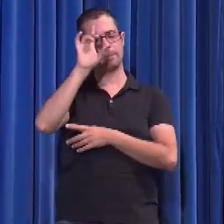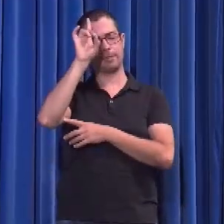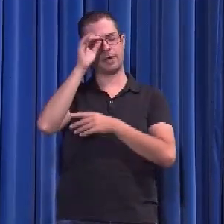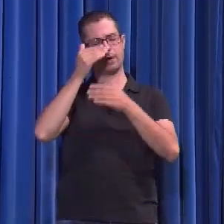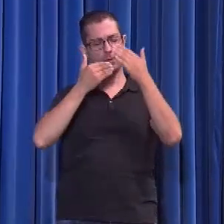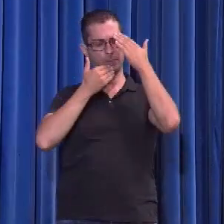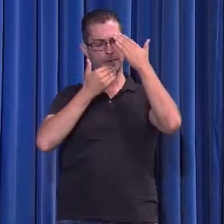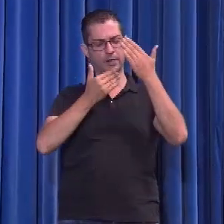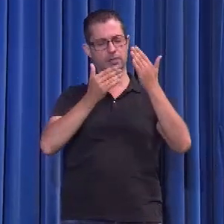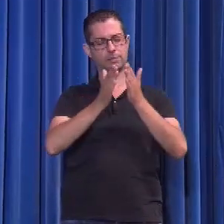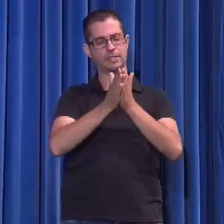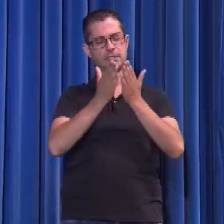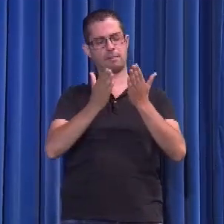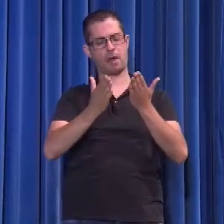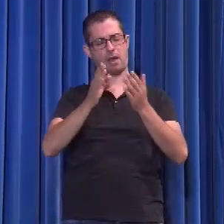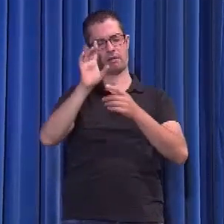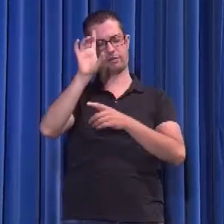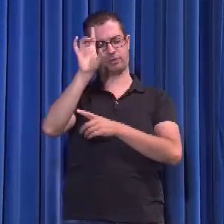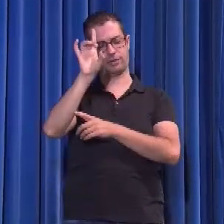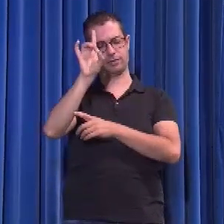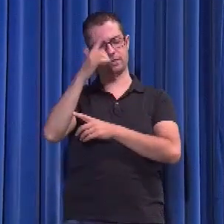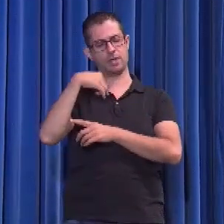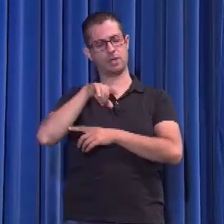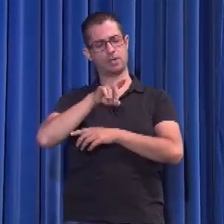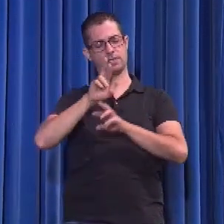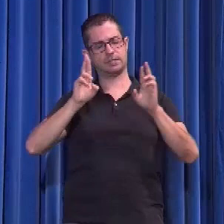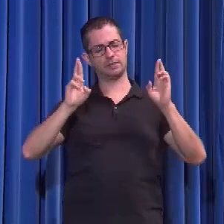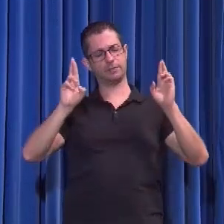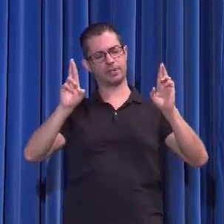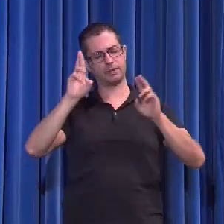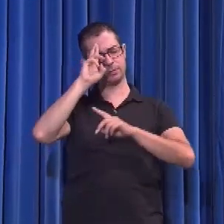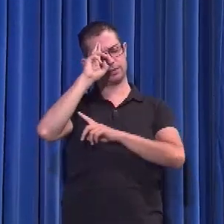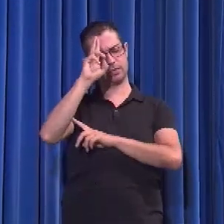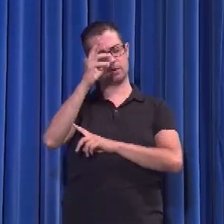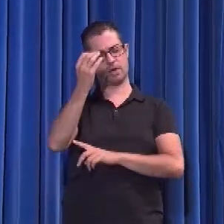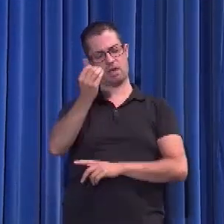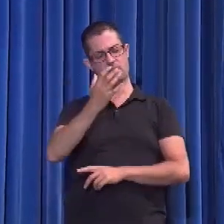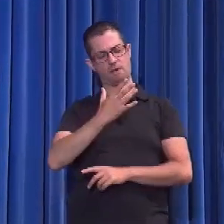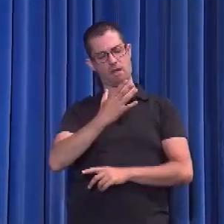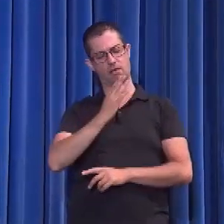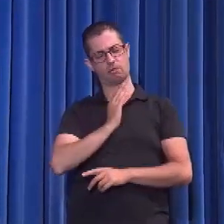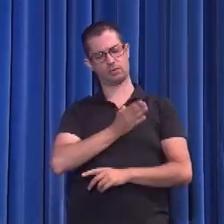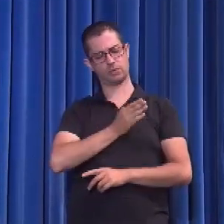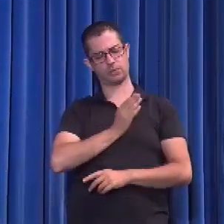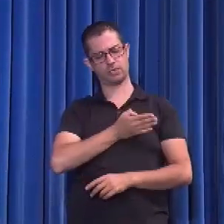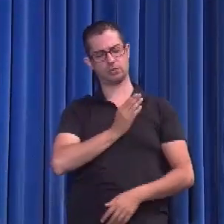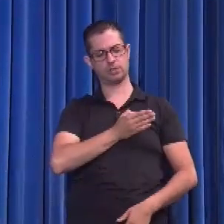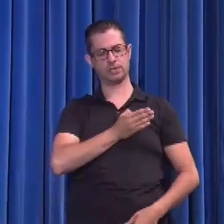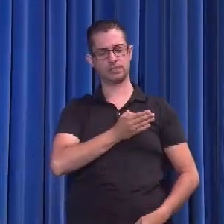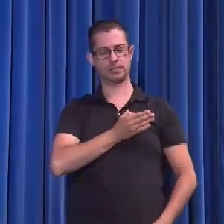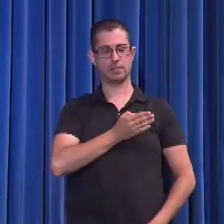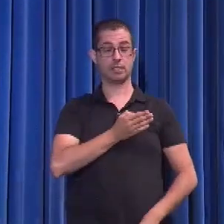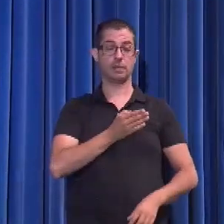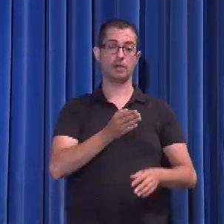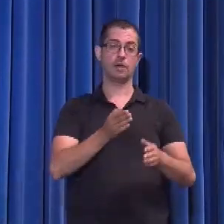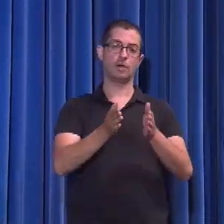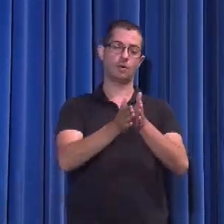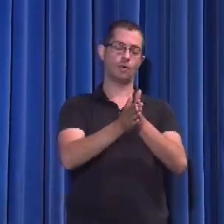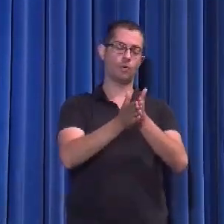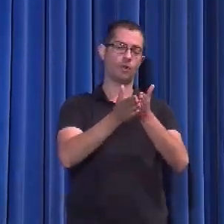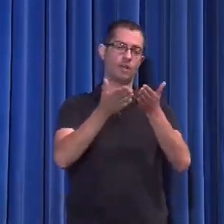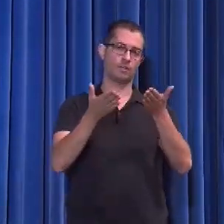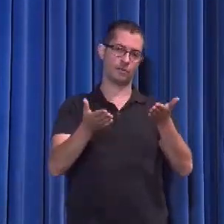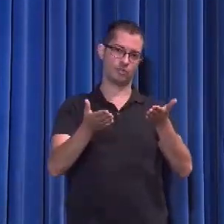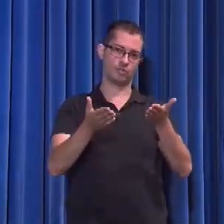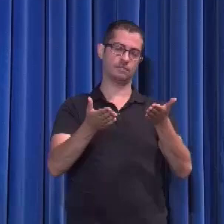palavra. Esperamos no Senhor a revelação dela aos nossos corações. Esse livro de Jeremias é um